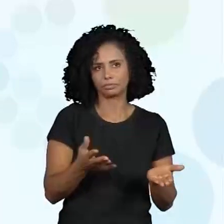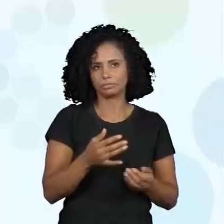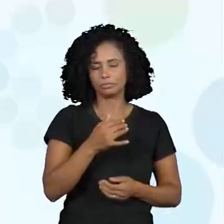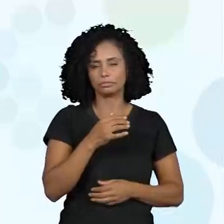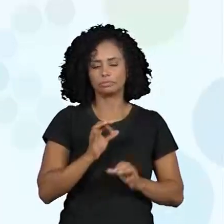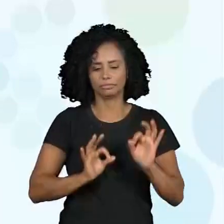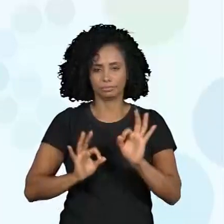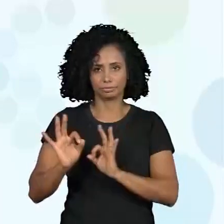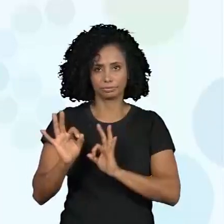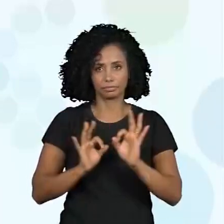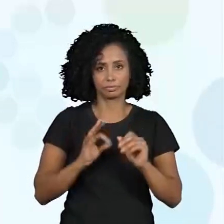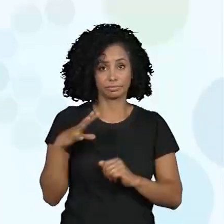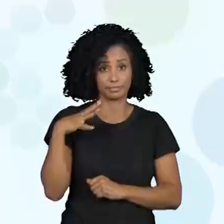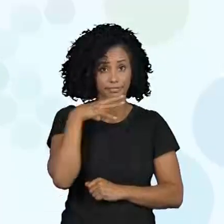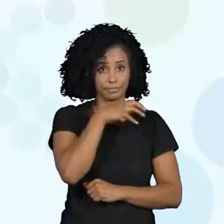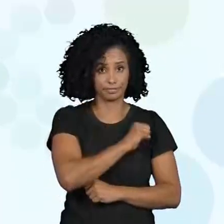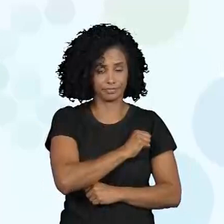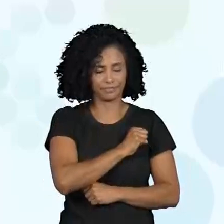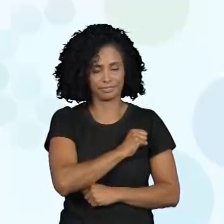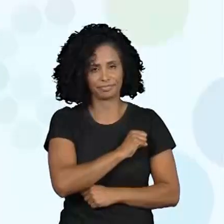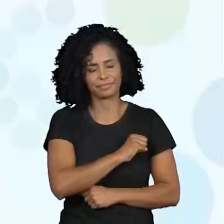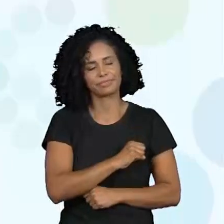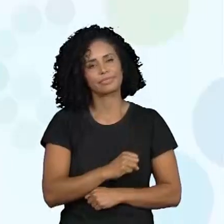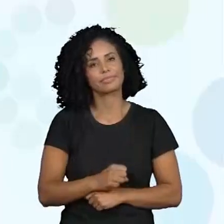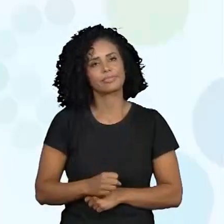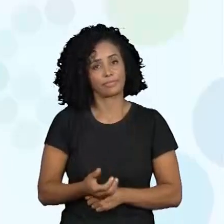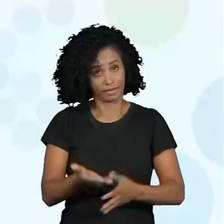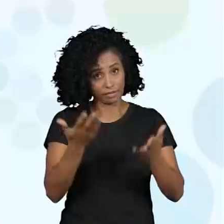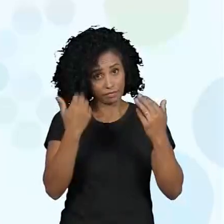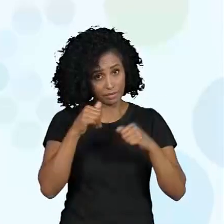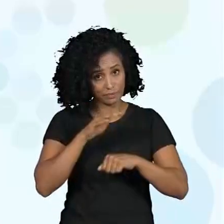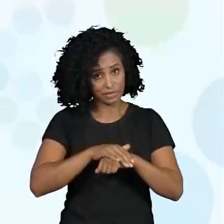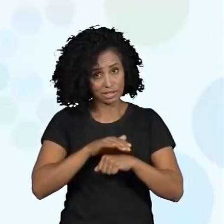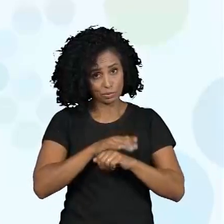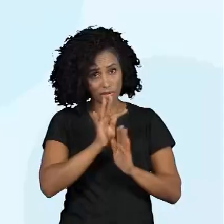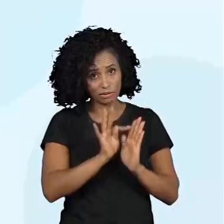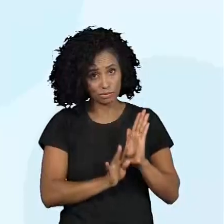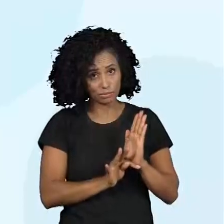breve planejamento. Então, vamos produzir?